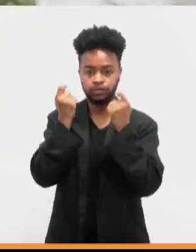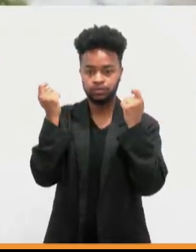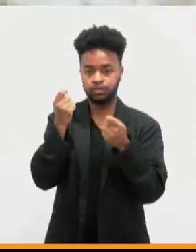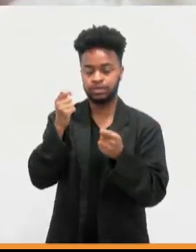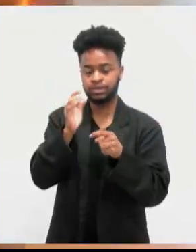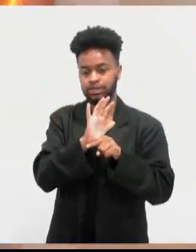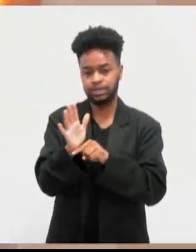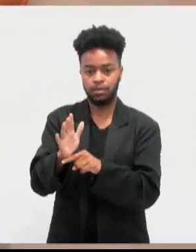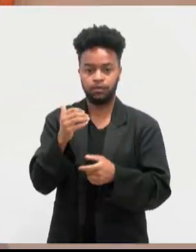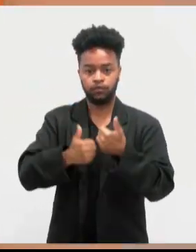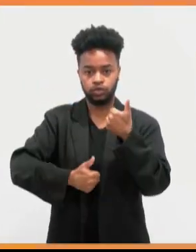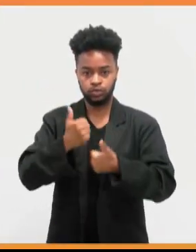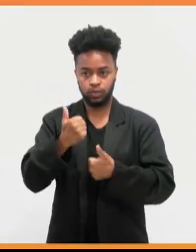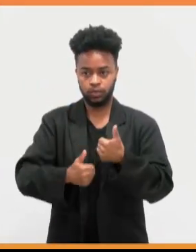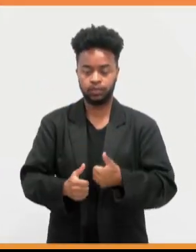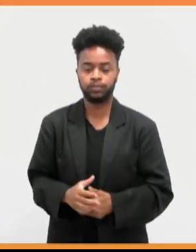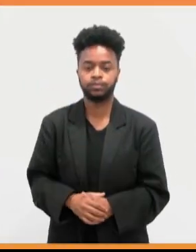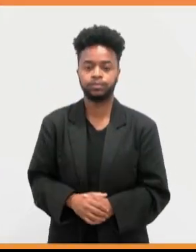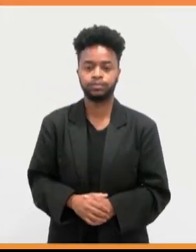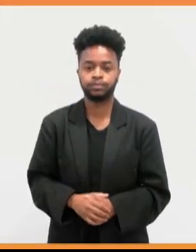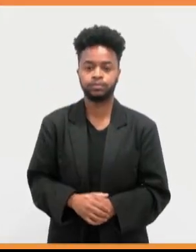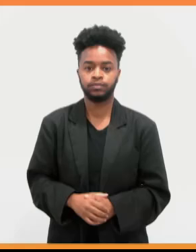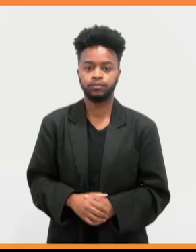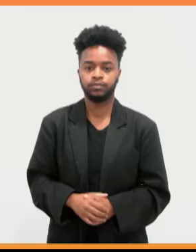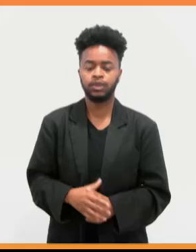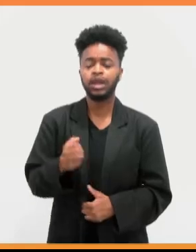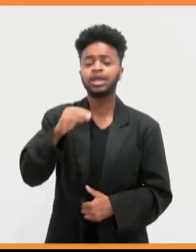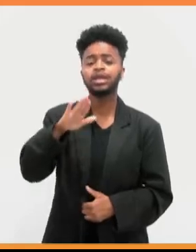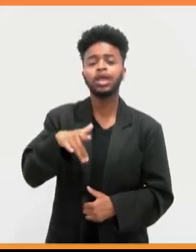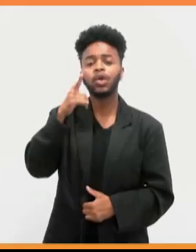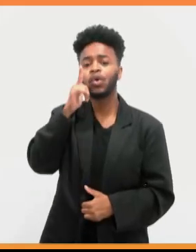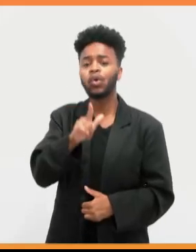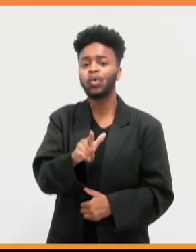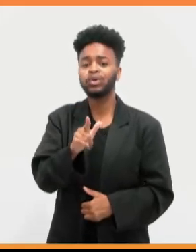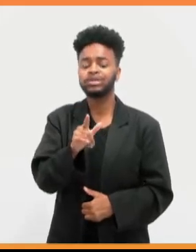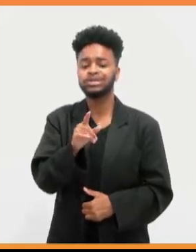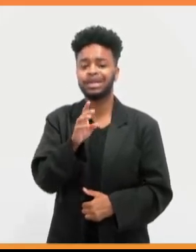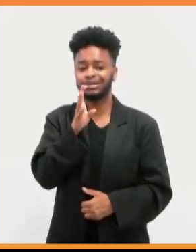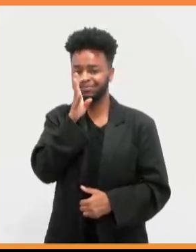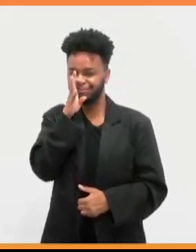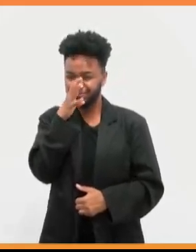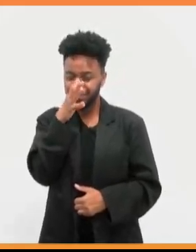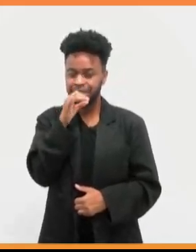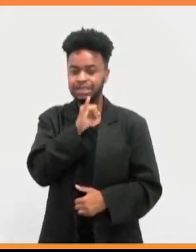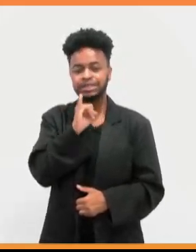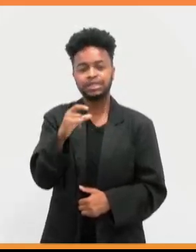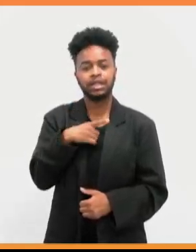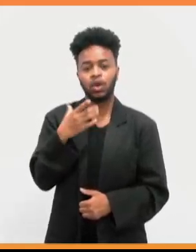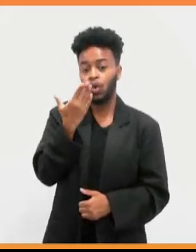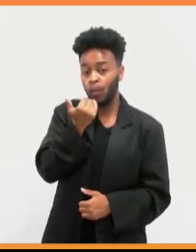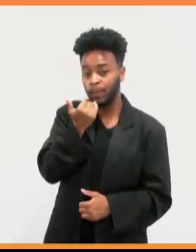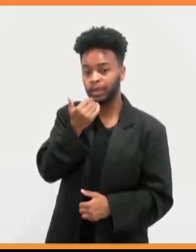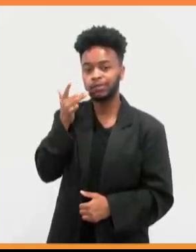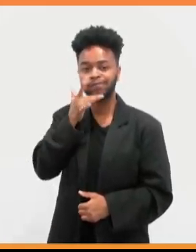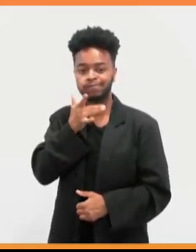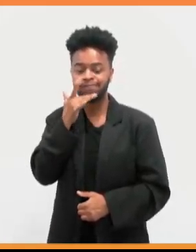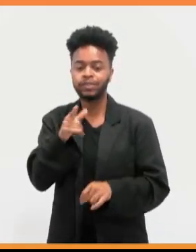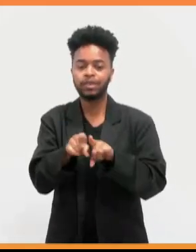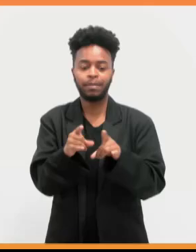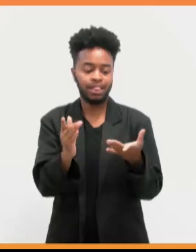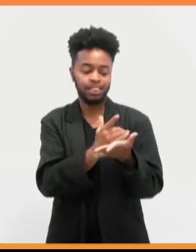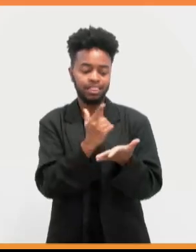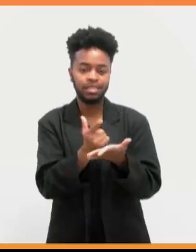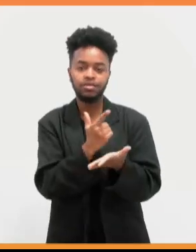Futebol. Quem resiste à combinação de um bom livro e uma comida saborosa? Neste fim de semana, acontece a